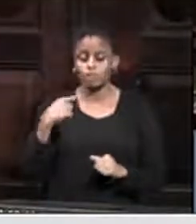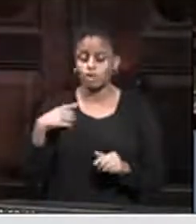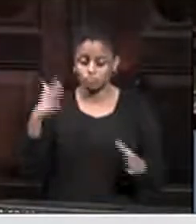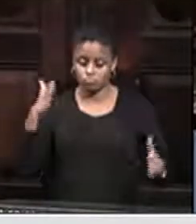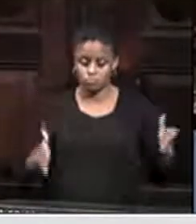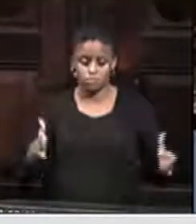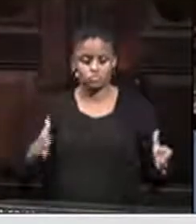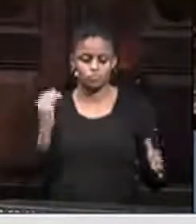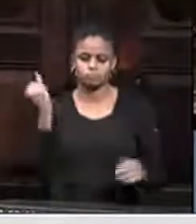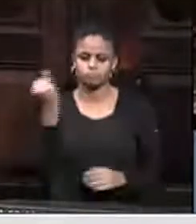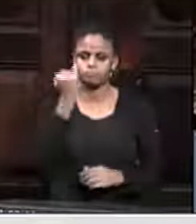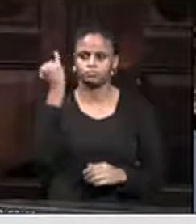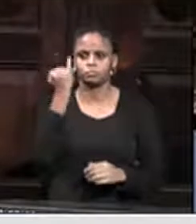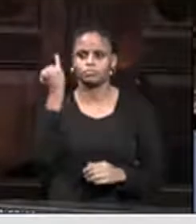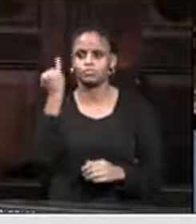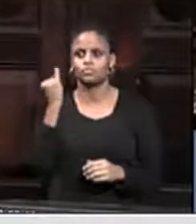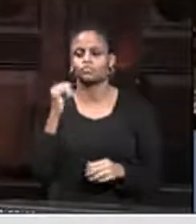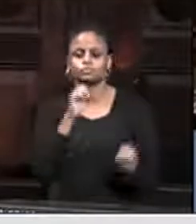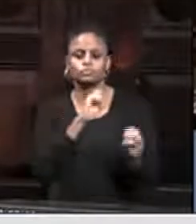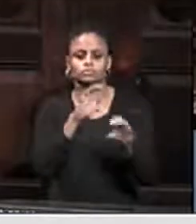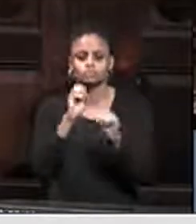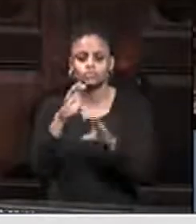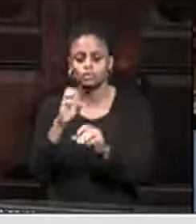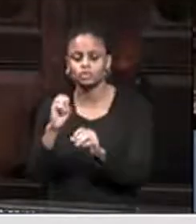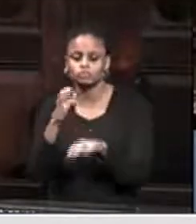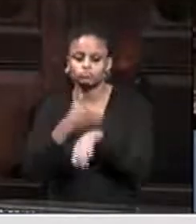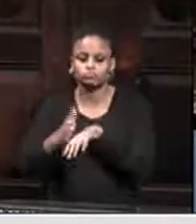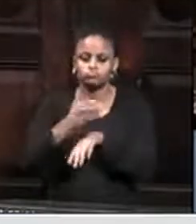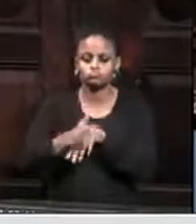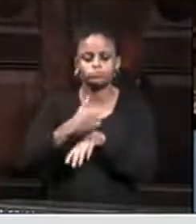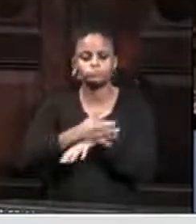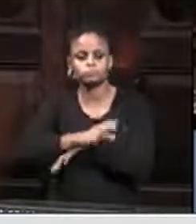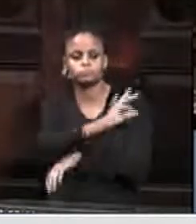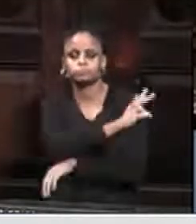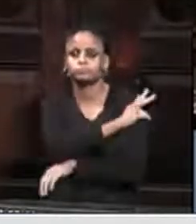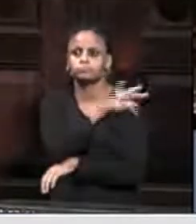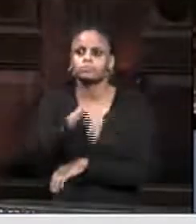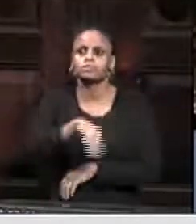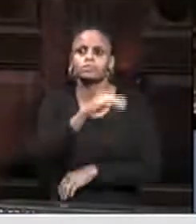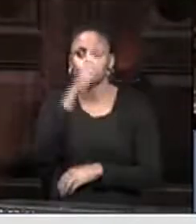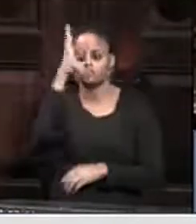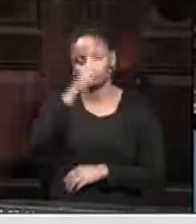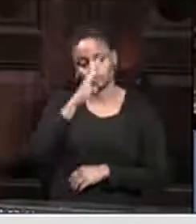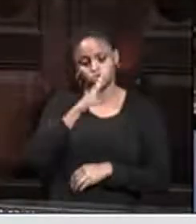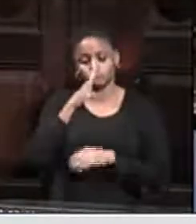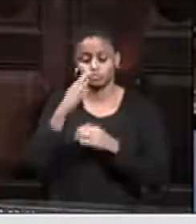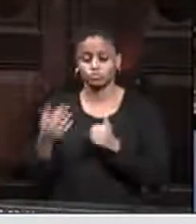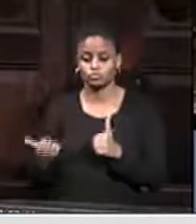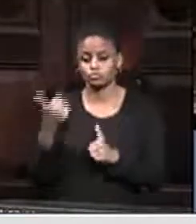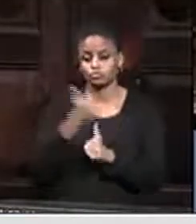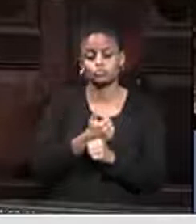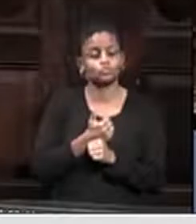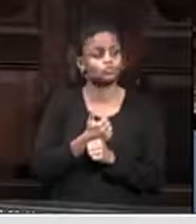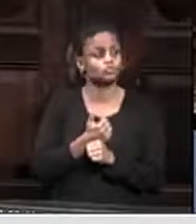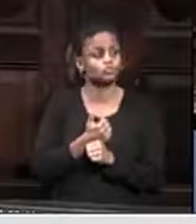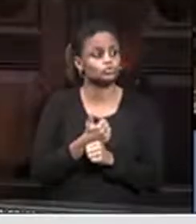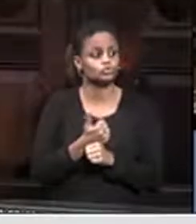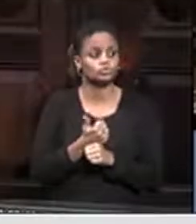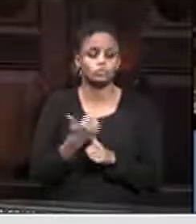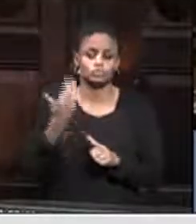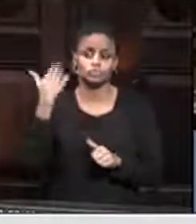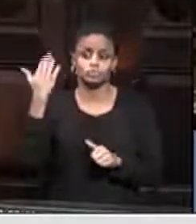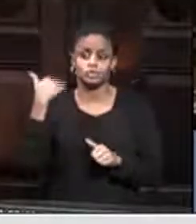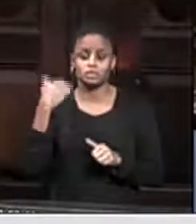importantíssimo para a educação profissional no Brasil, que substituiu a era dos